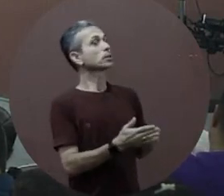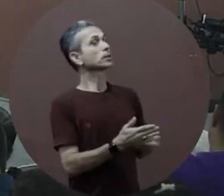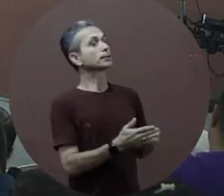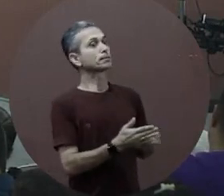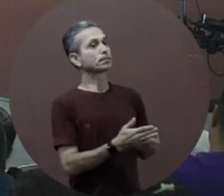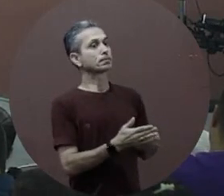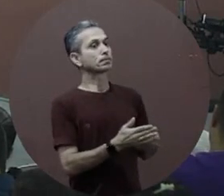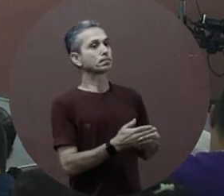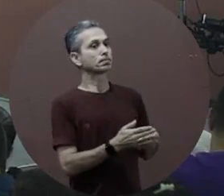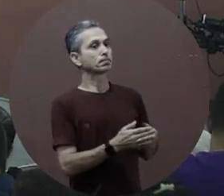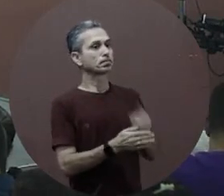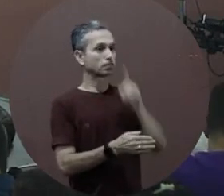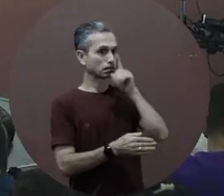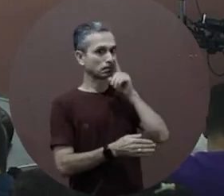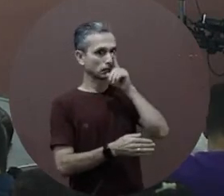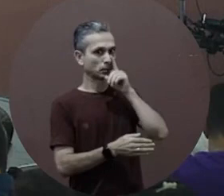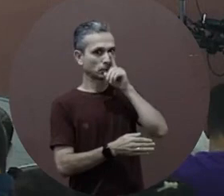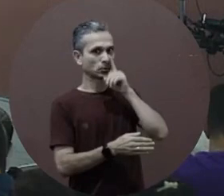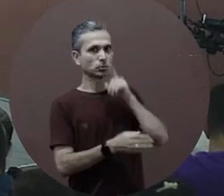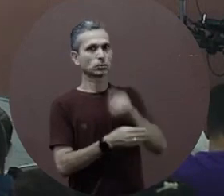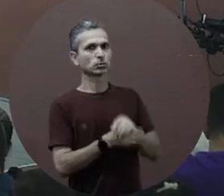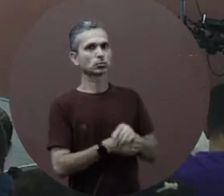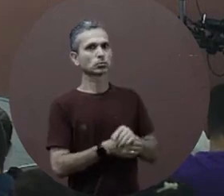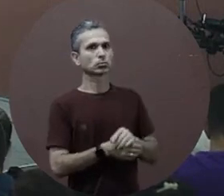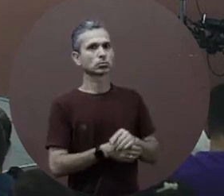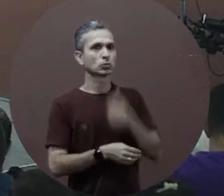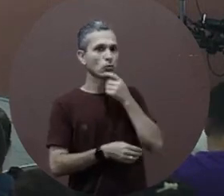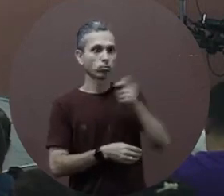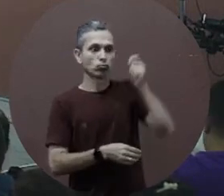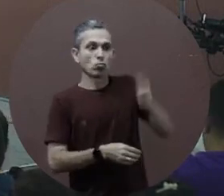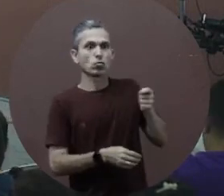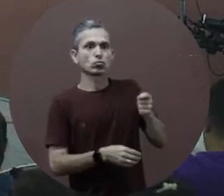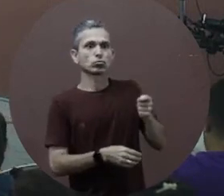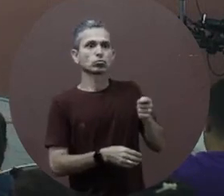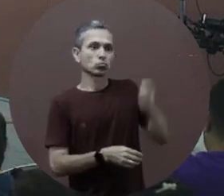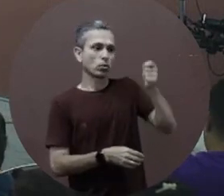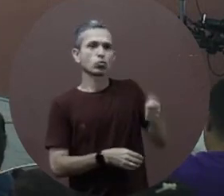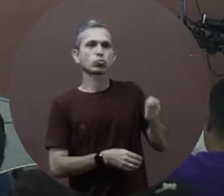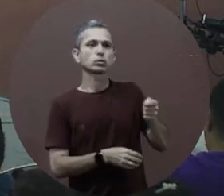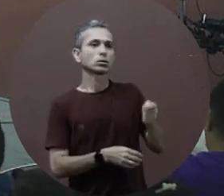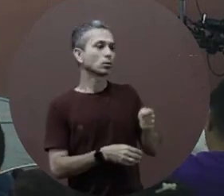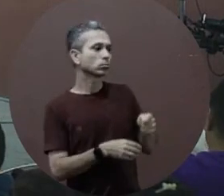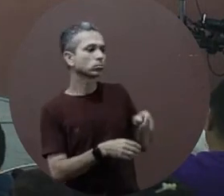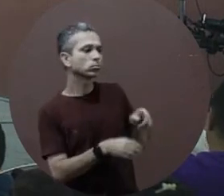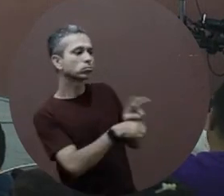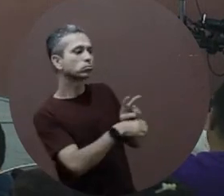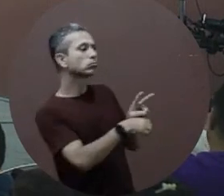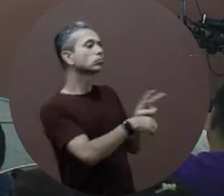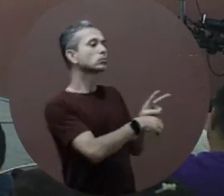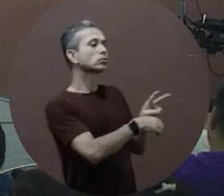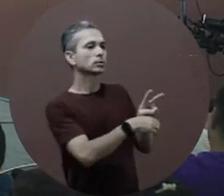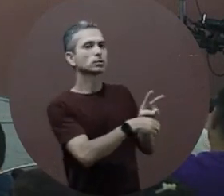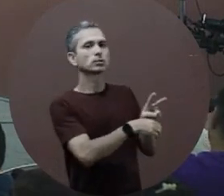Ovelha em rebanho tem um pastor lá olhando. Está protegida, está cuidada.